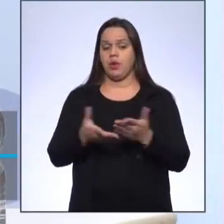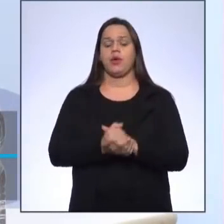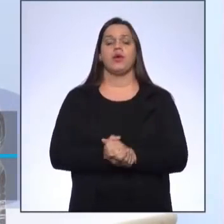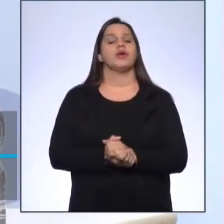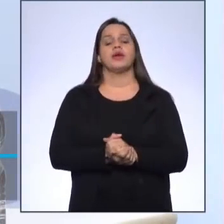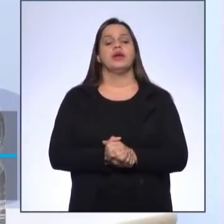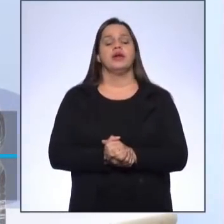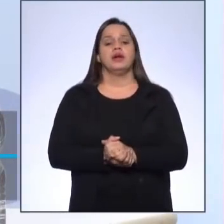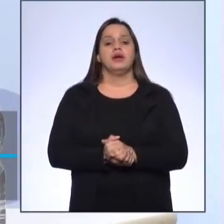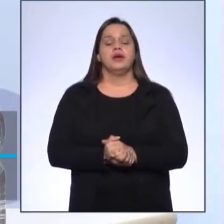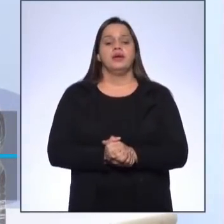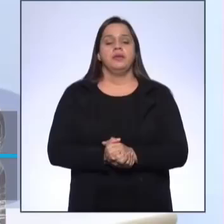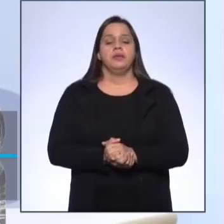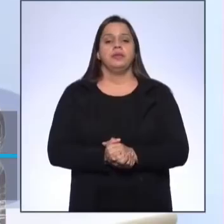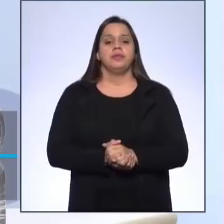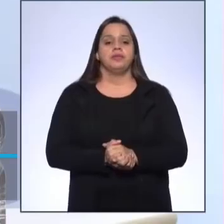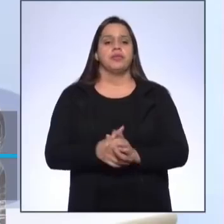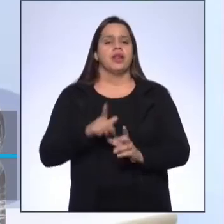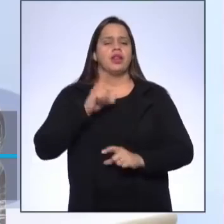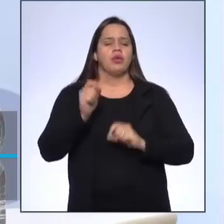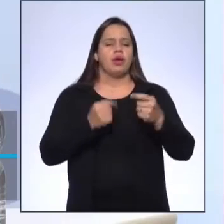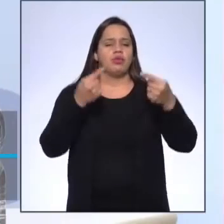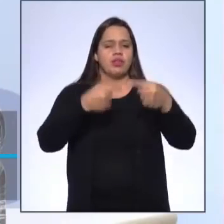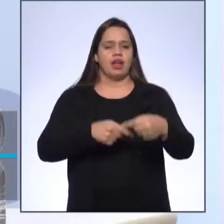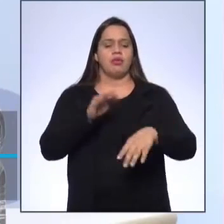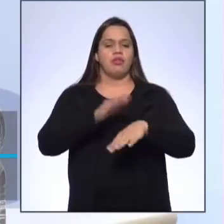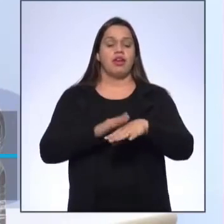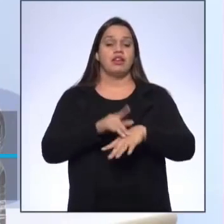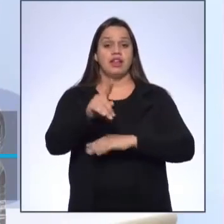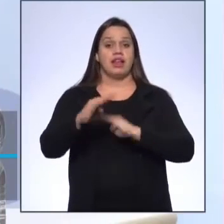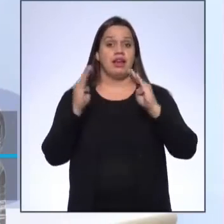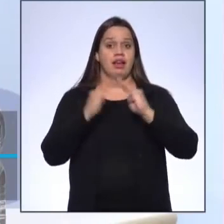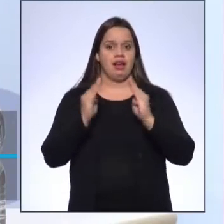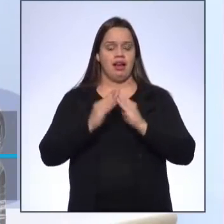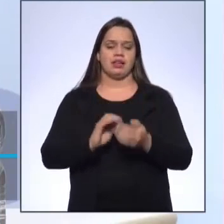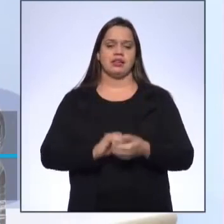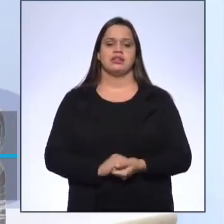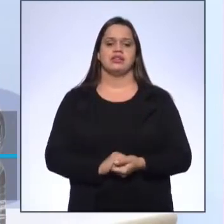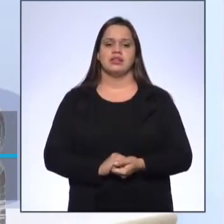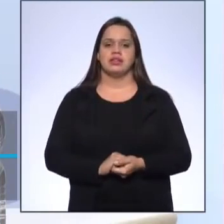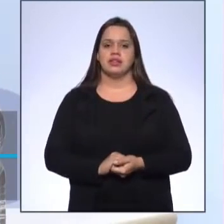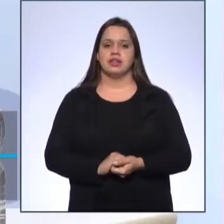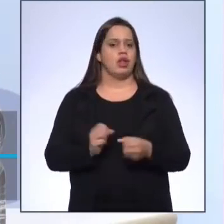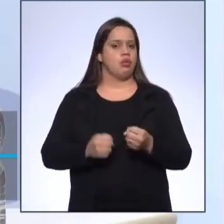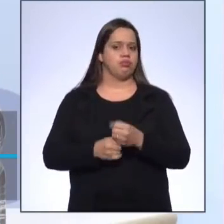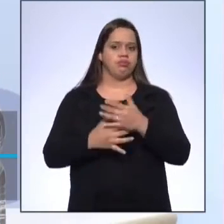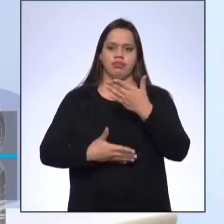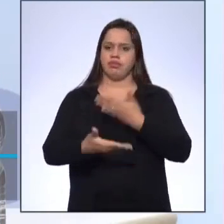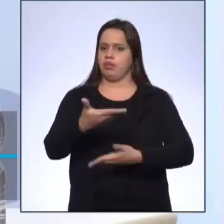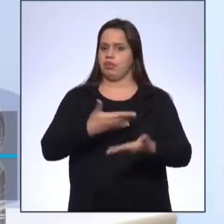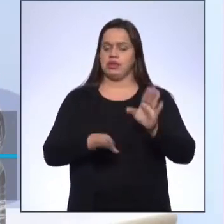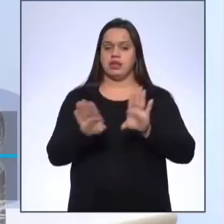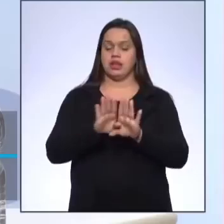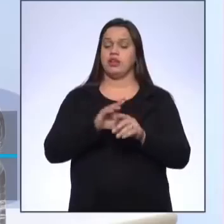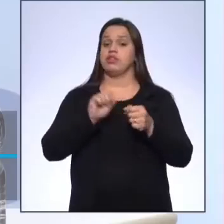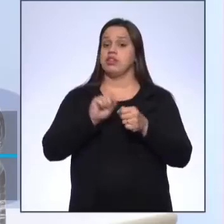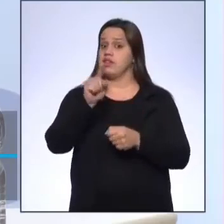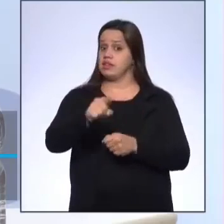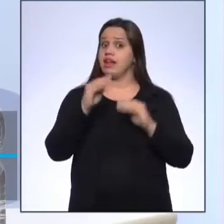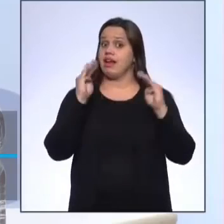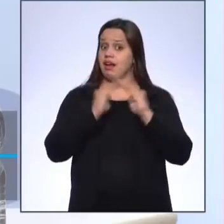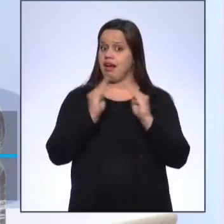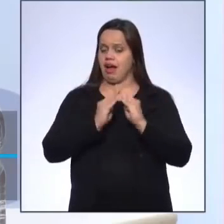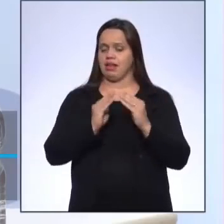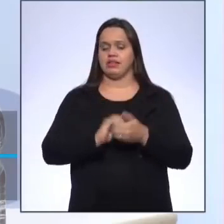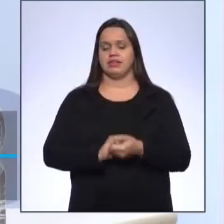vocês um desafio para fazer em casa. Esse aí eu não vou abrir o chat, tá, pessoal? Esse aí eu vou deixar para casa mesmo.